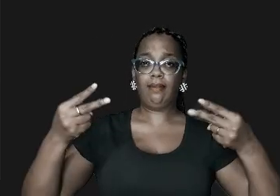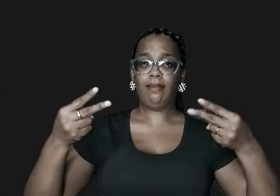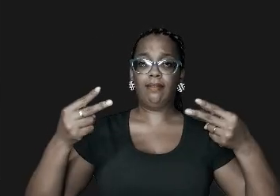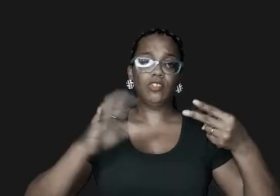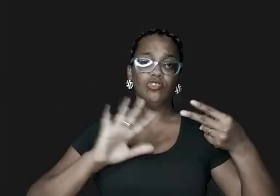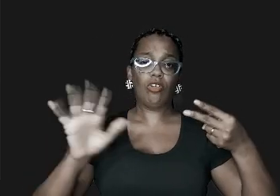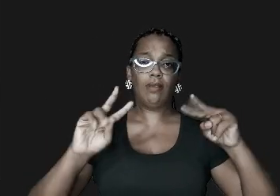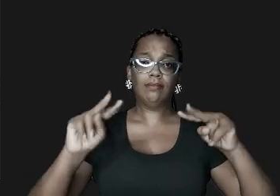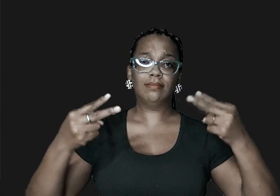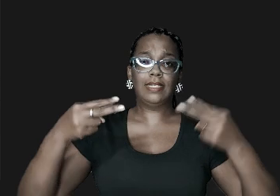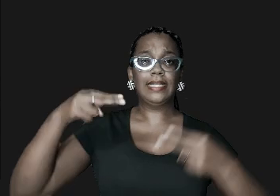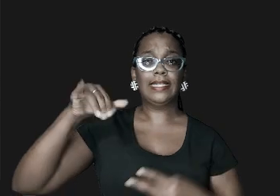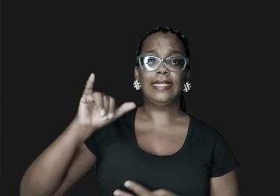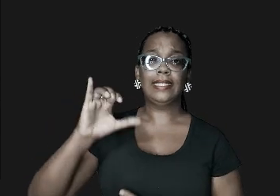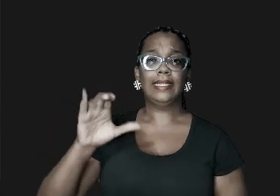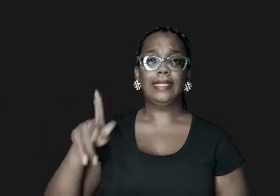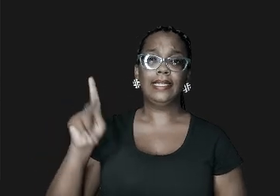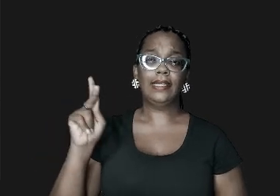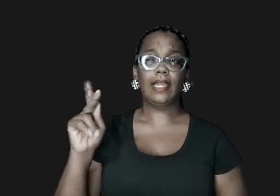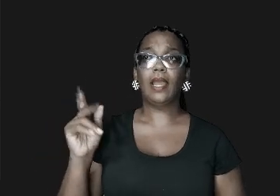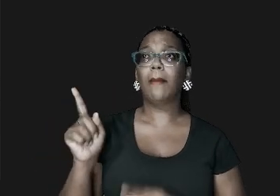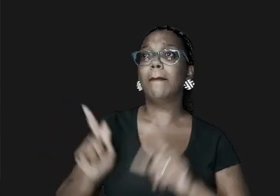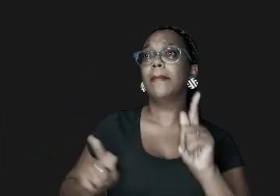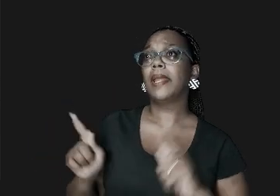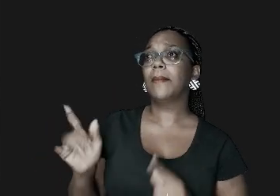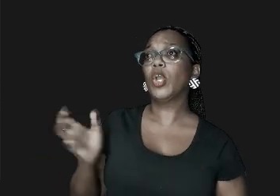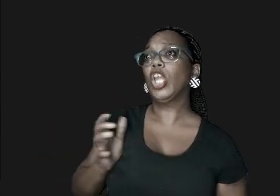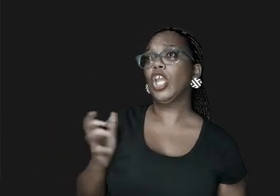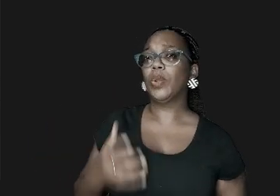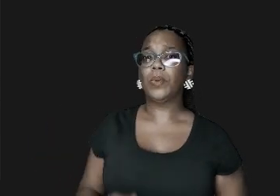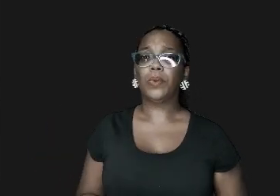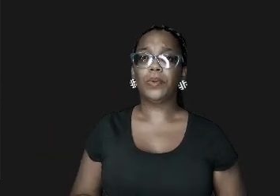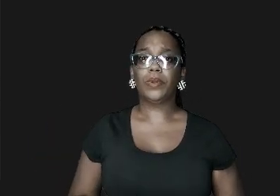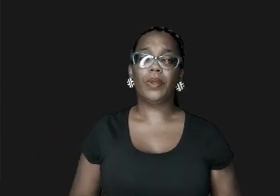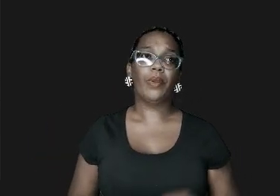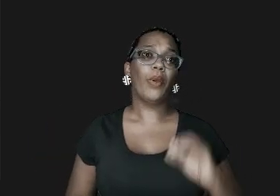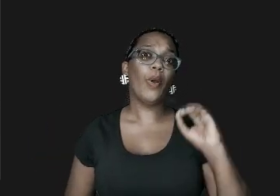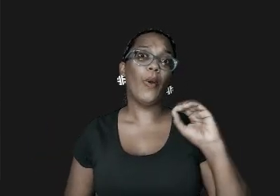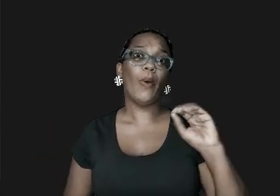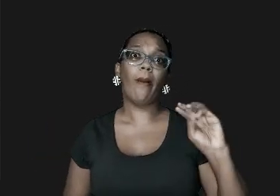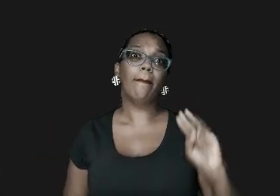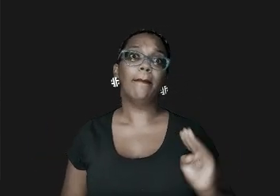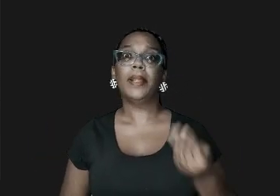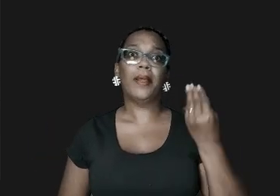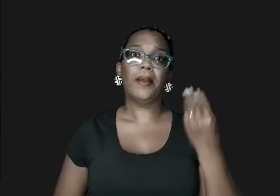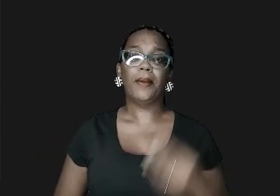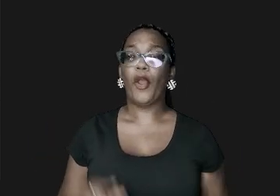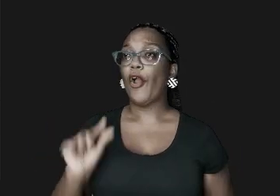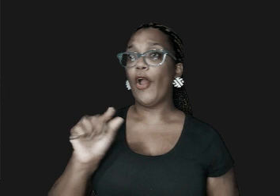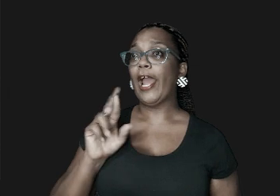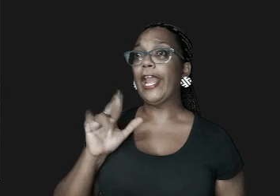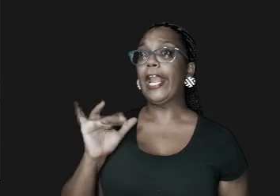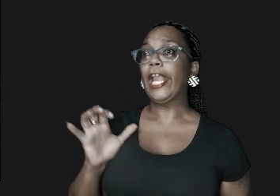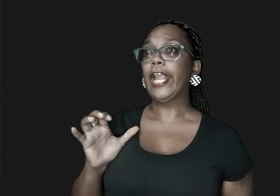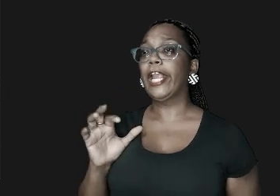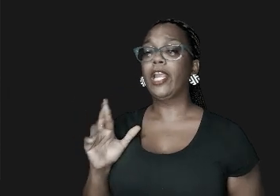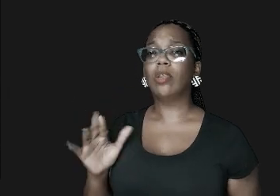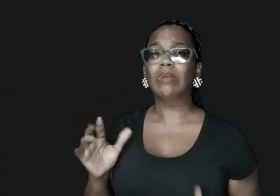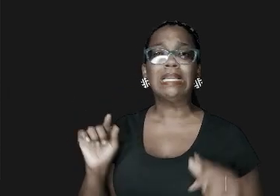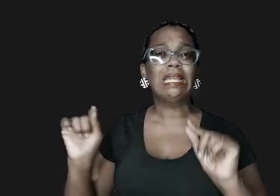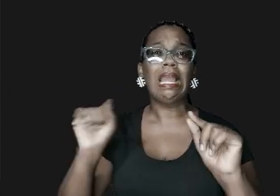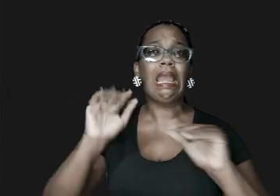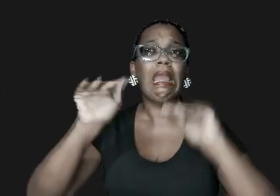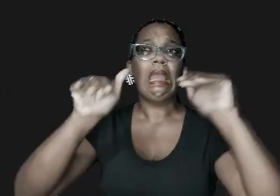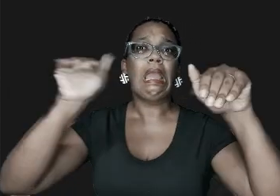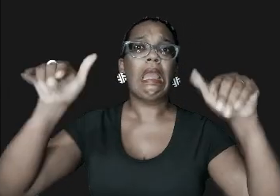com cpf dele tem um Nick Então tem um Nick lá o primo Rico o